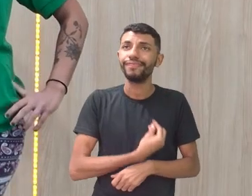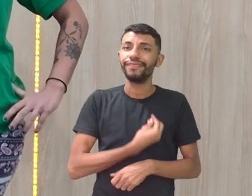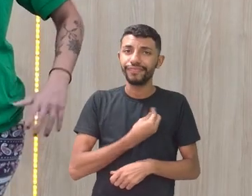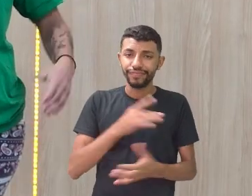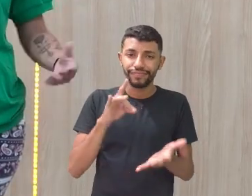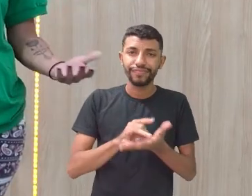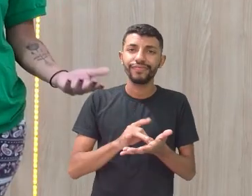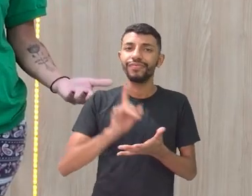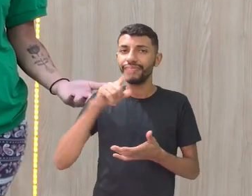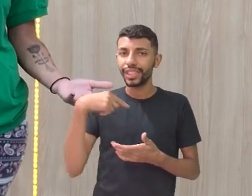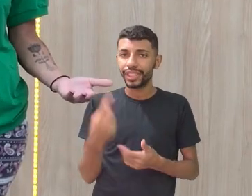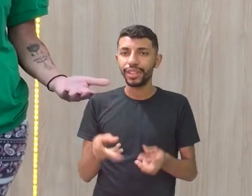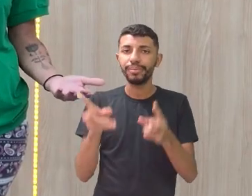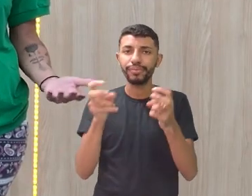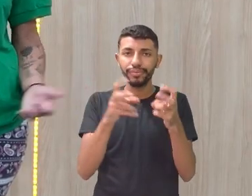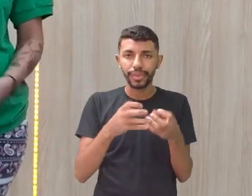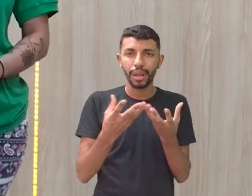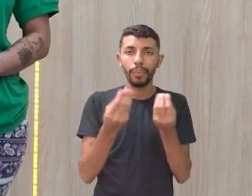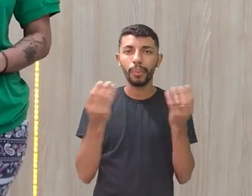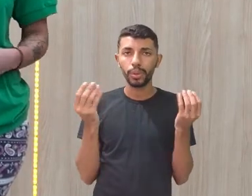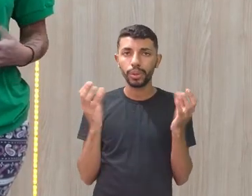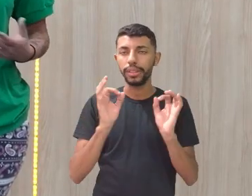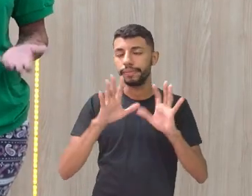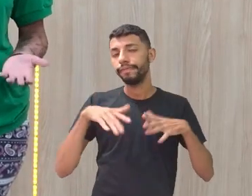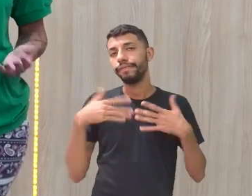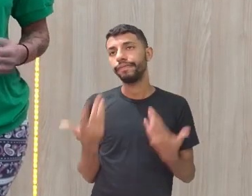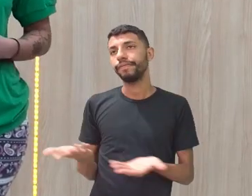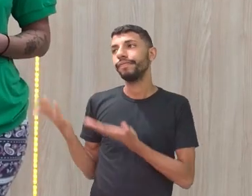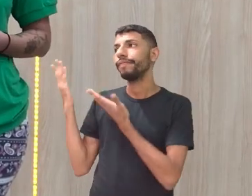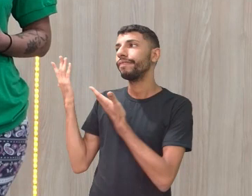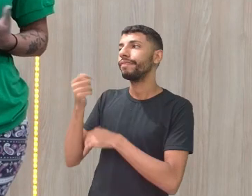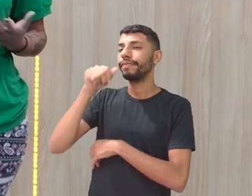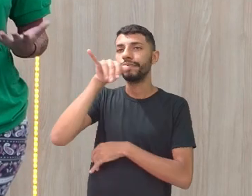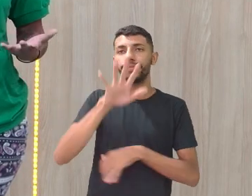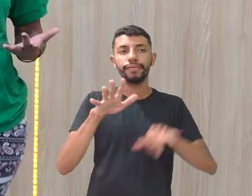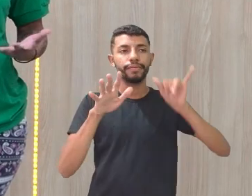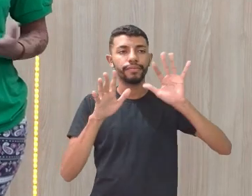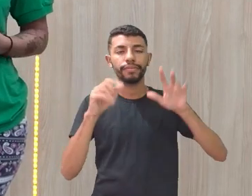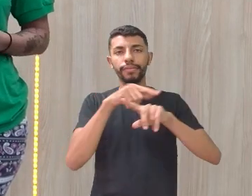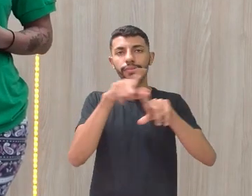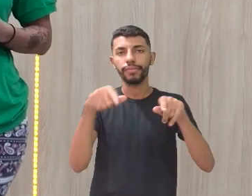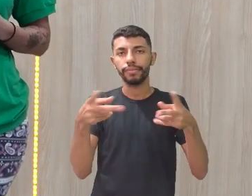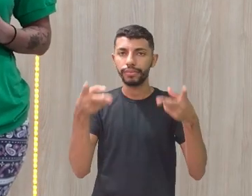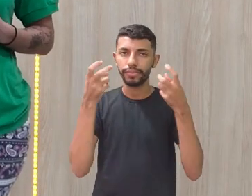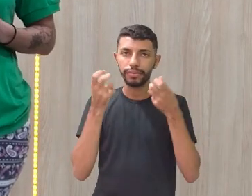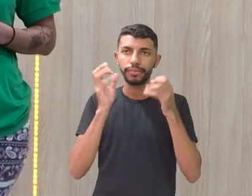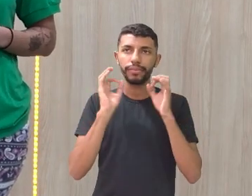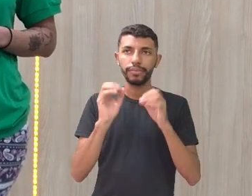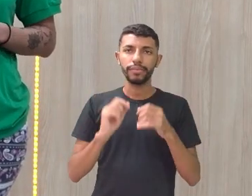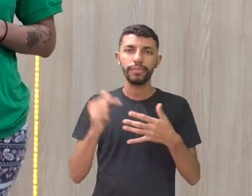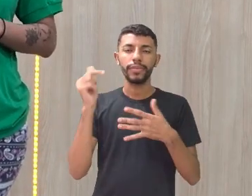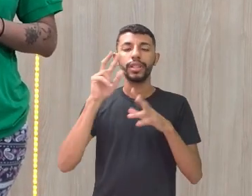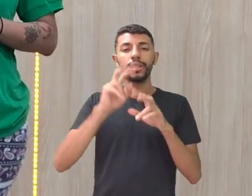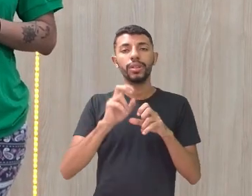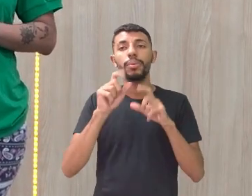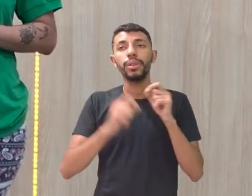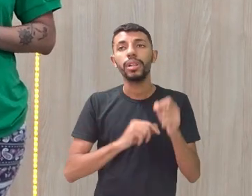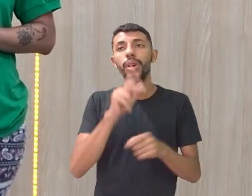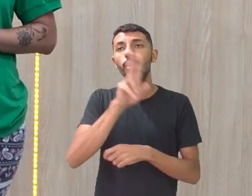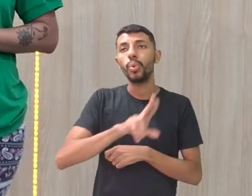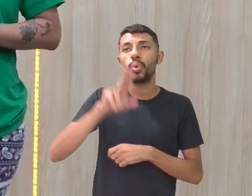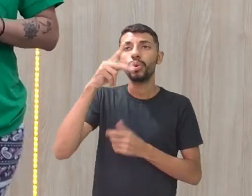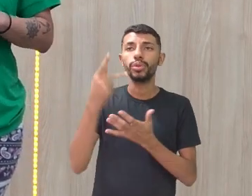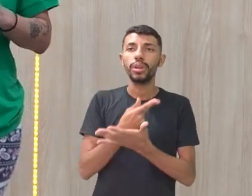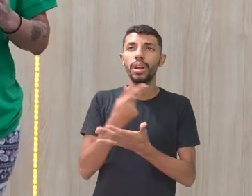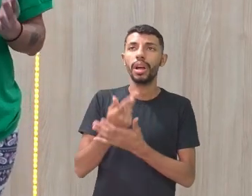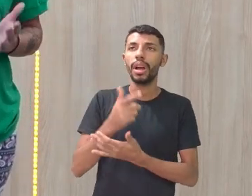gente convive muito, né? Isso. Então, aí essas imagens para vocês observarem essa questão, né? Do uso